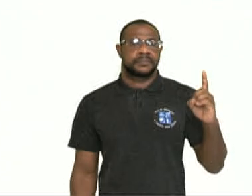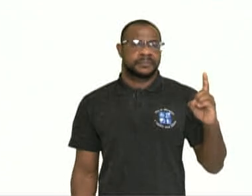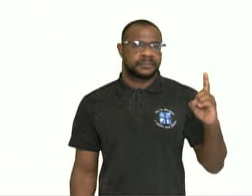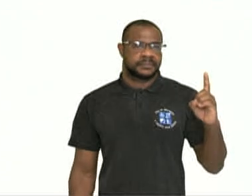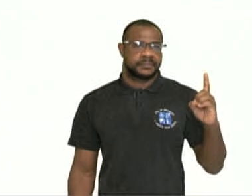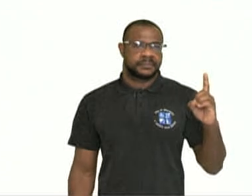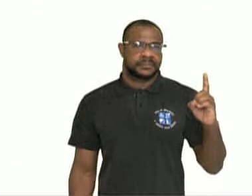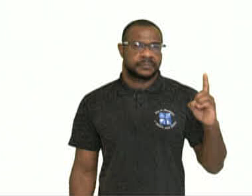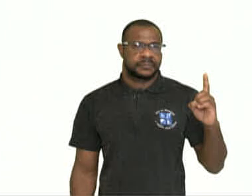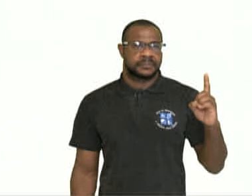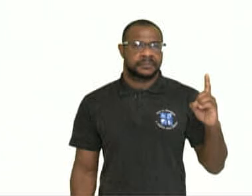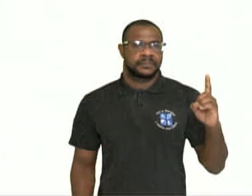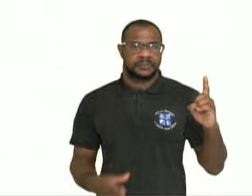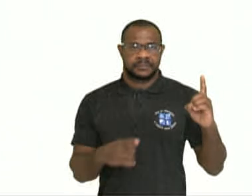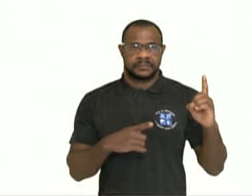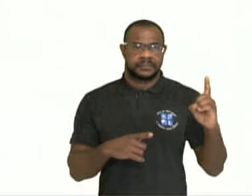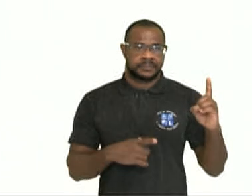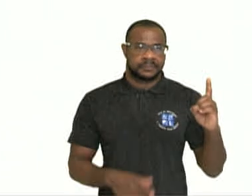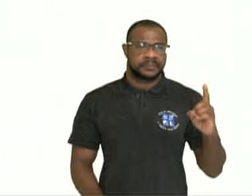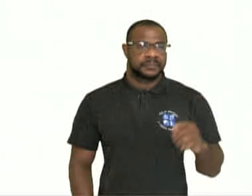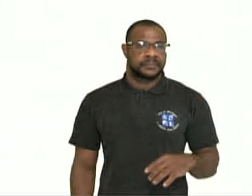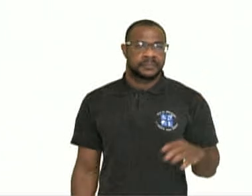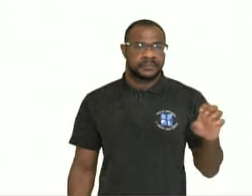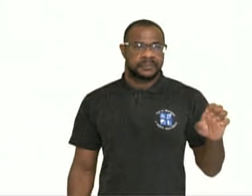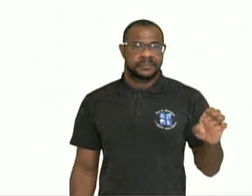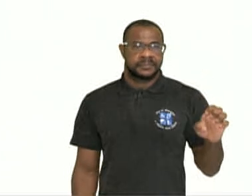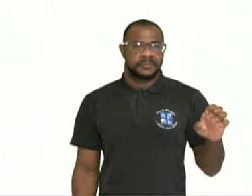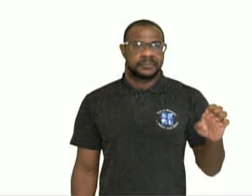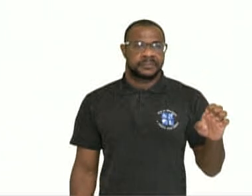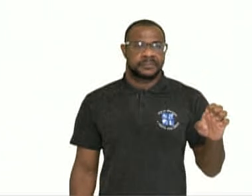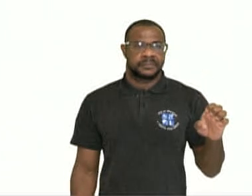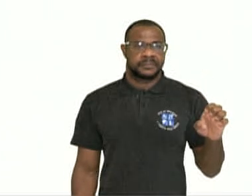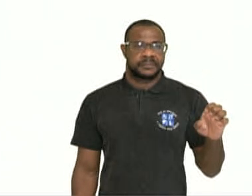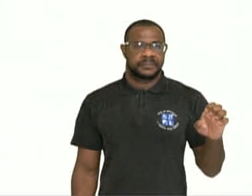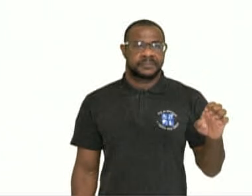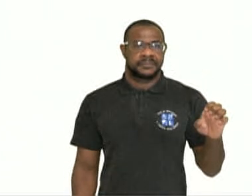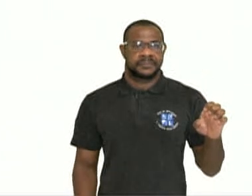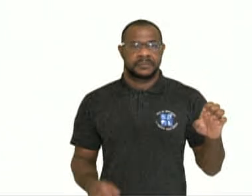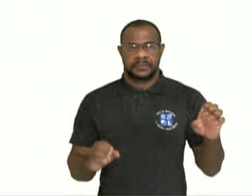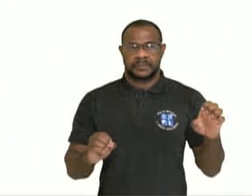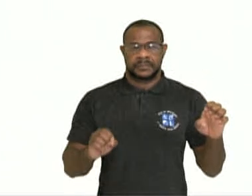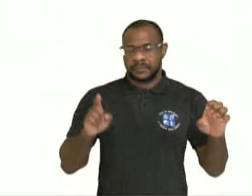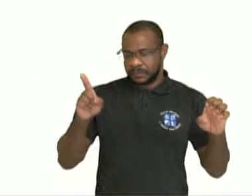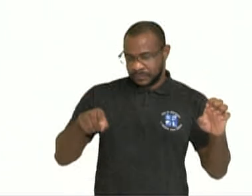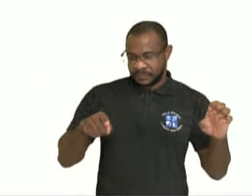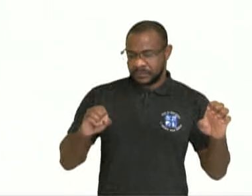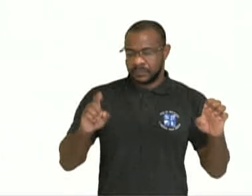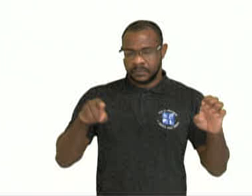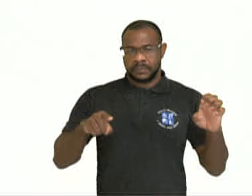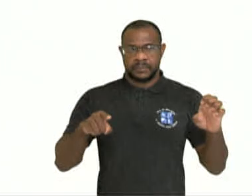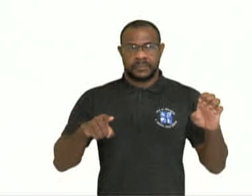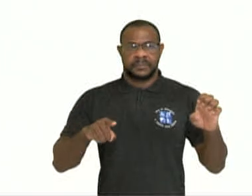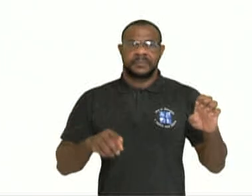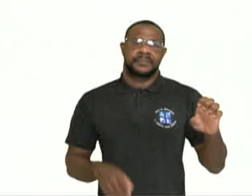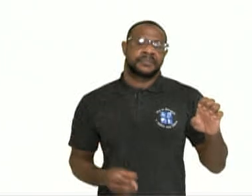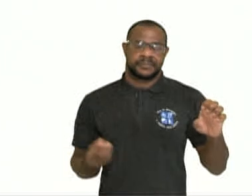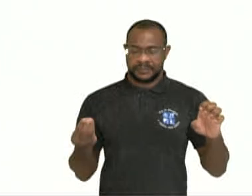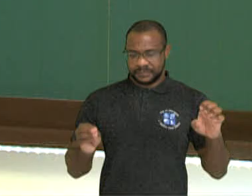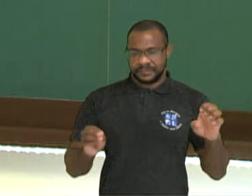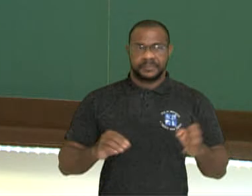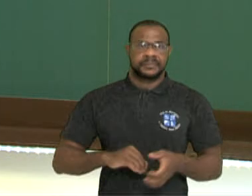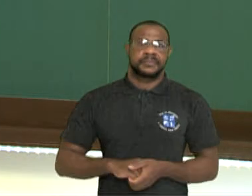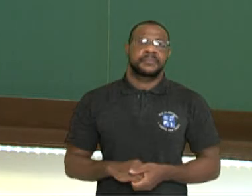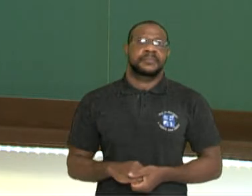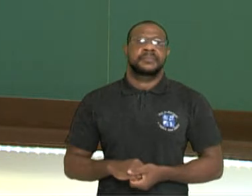E, estão en el centro. E em la E, la casa tiene 3 ou 4